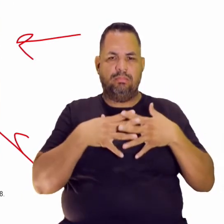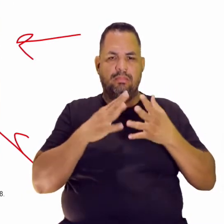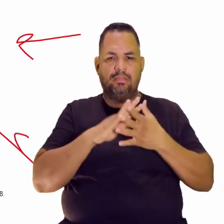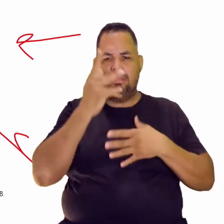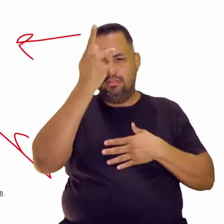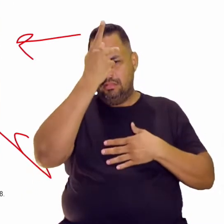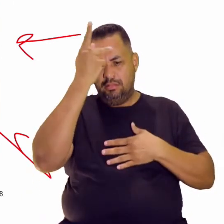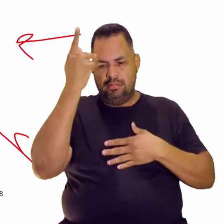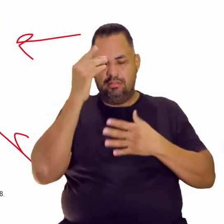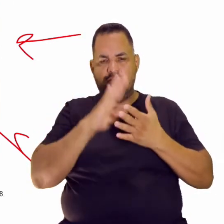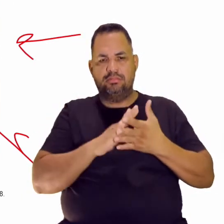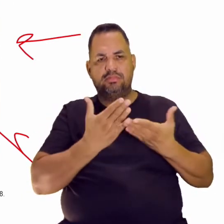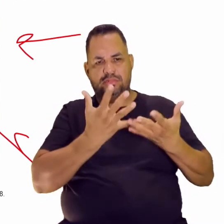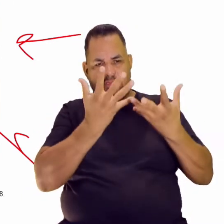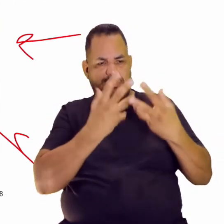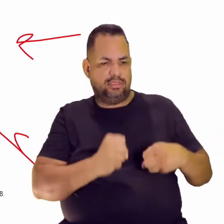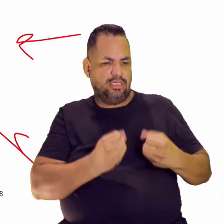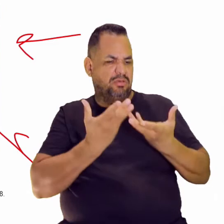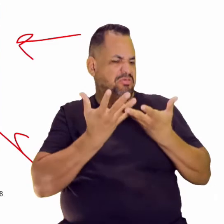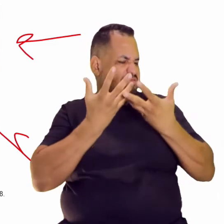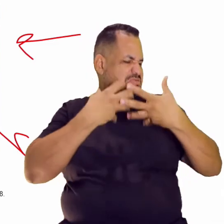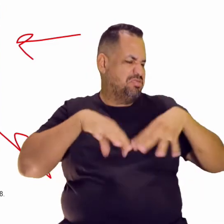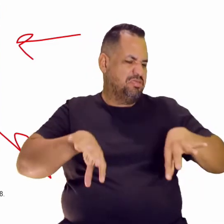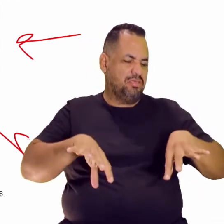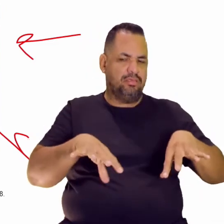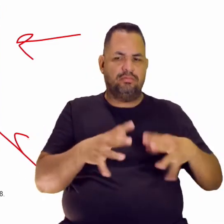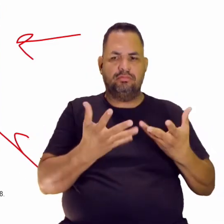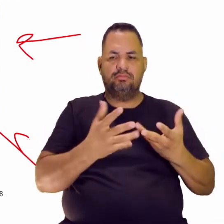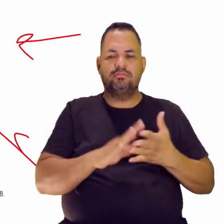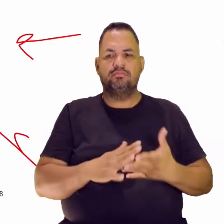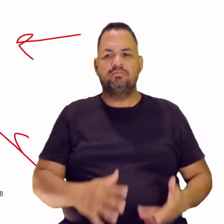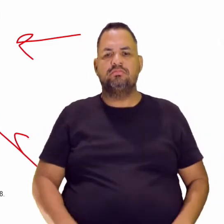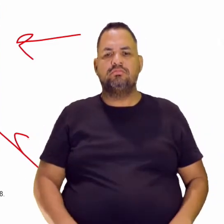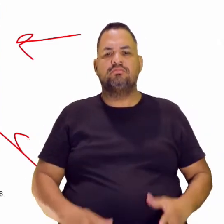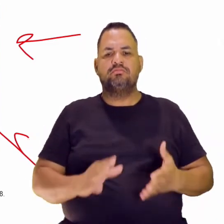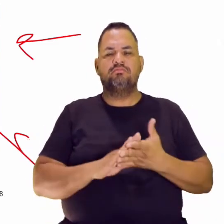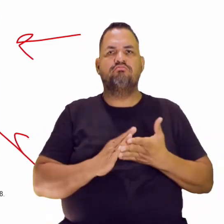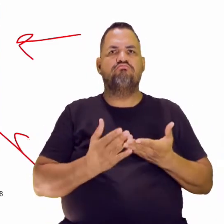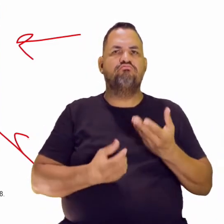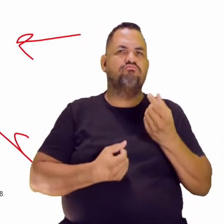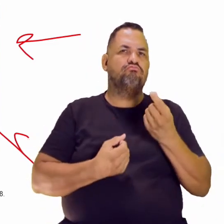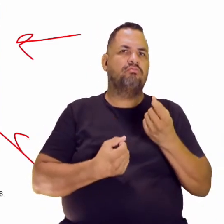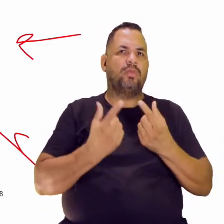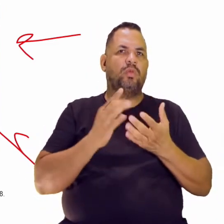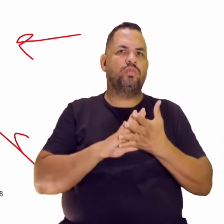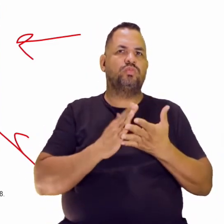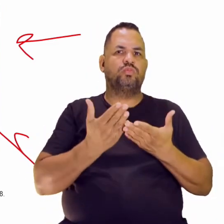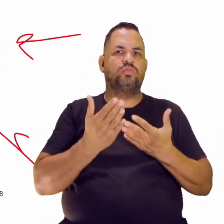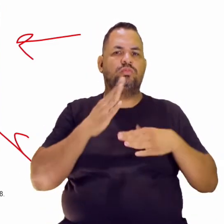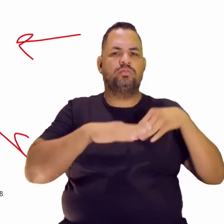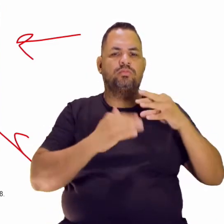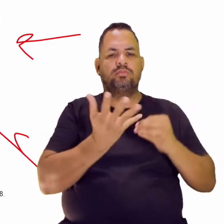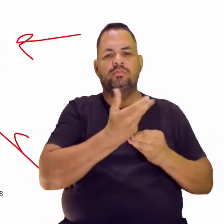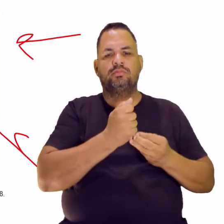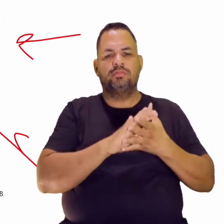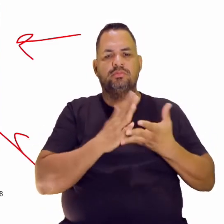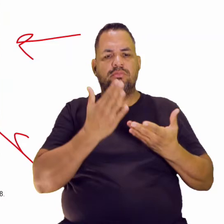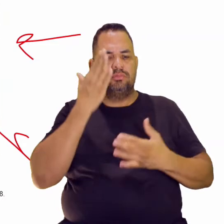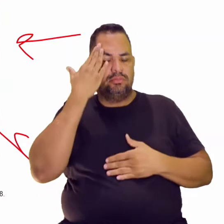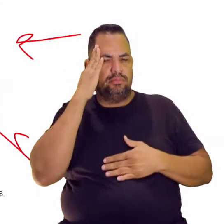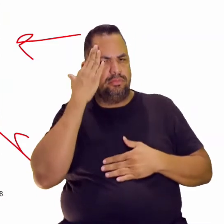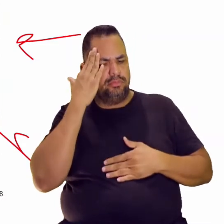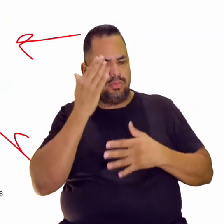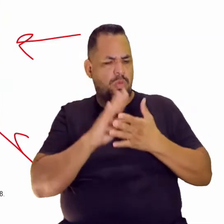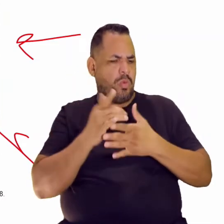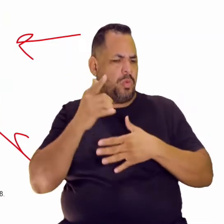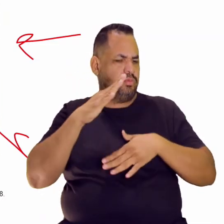pessoas ficaram a favor, outras pessoas ficaram contra, alguns artistas entenderam, outros não, teve reações violentas e